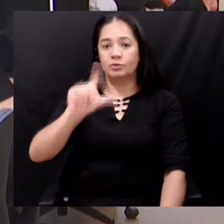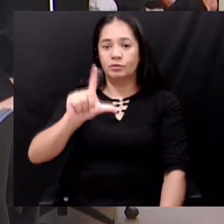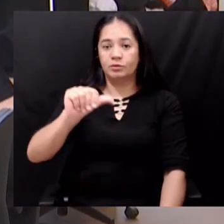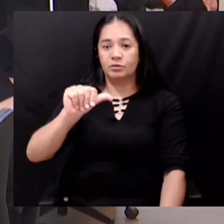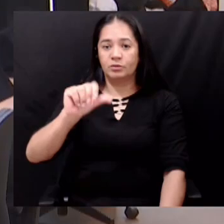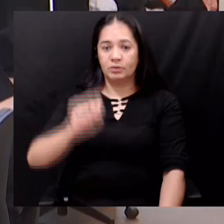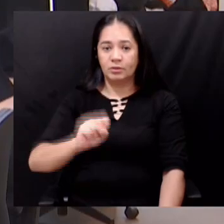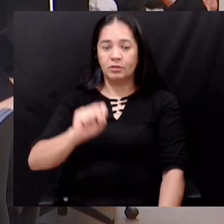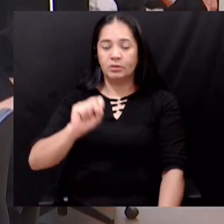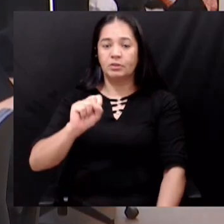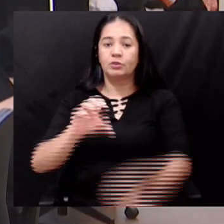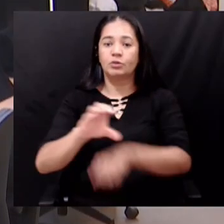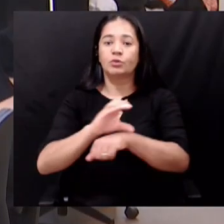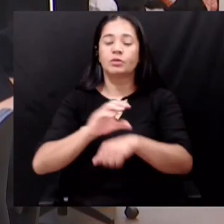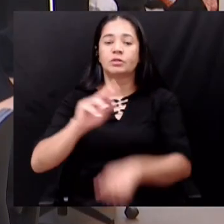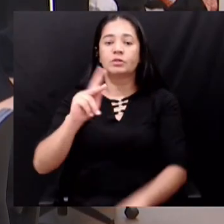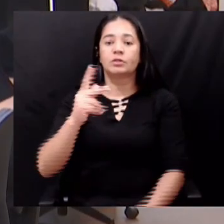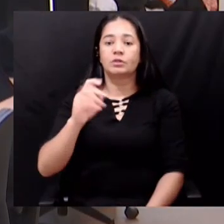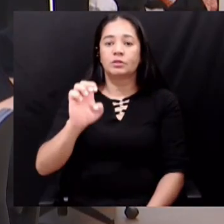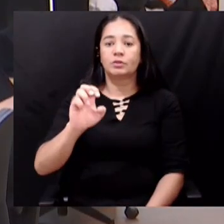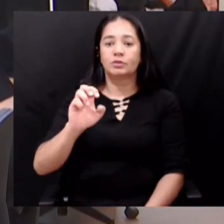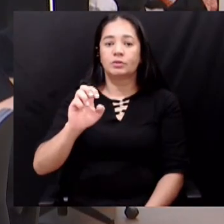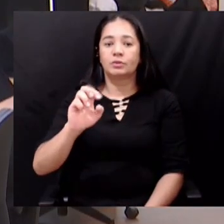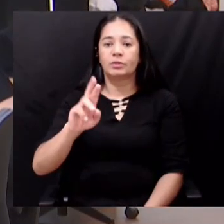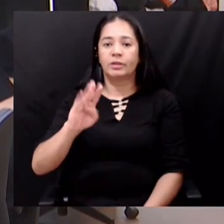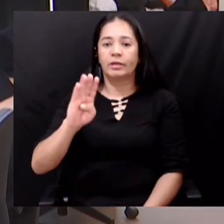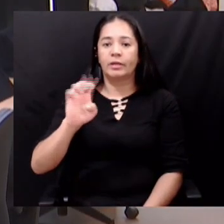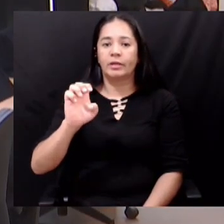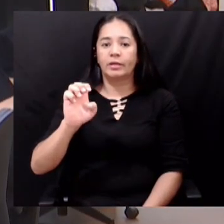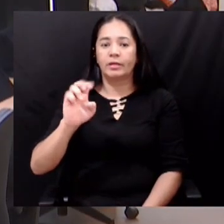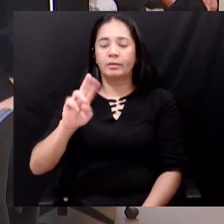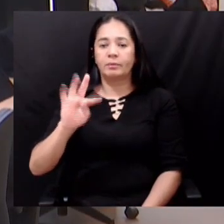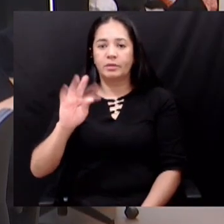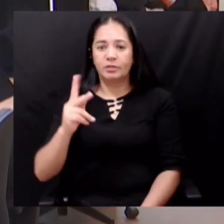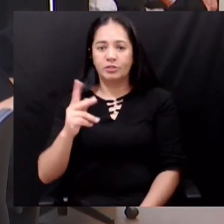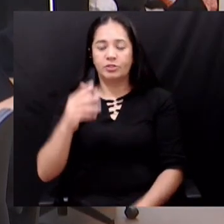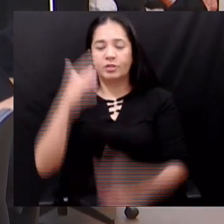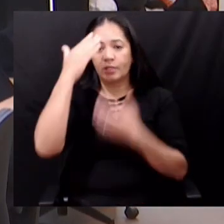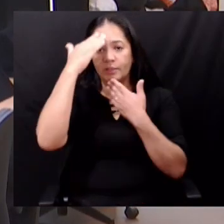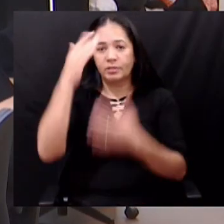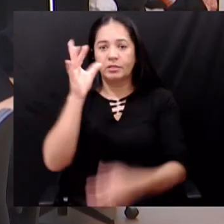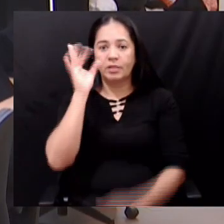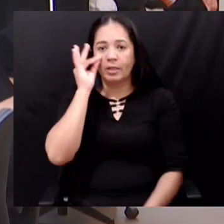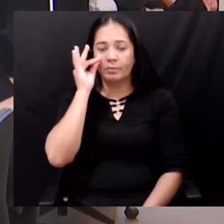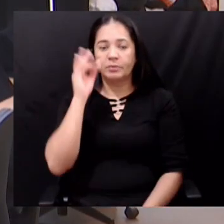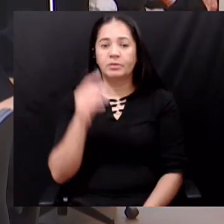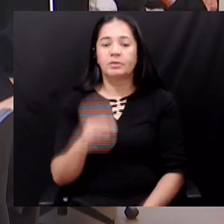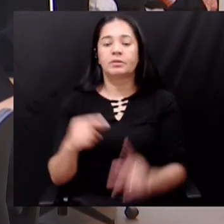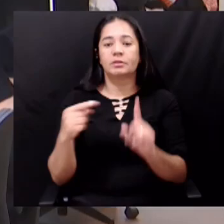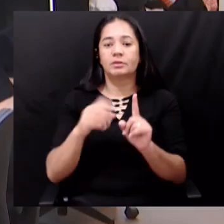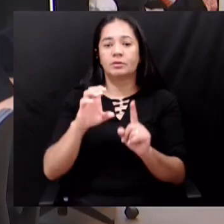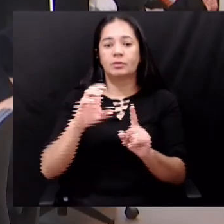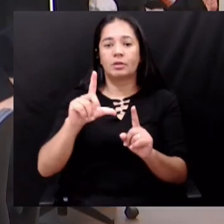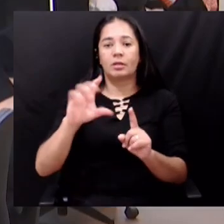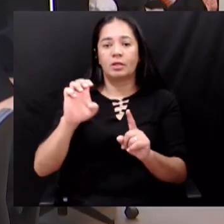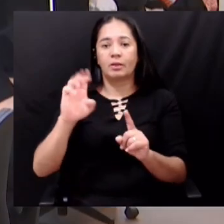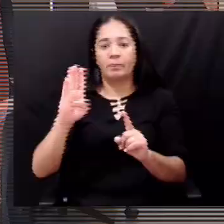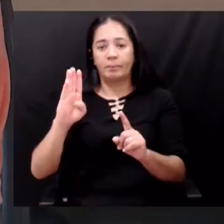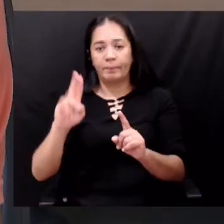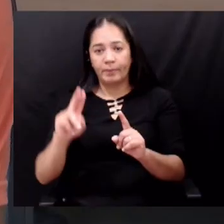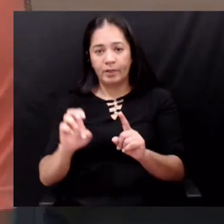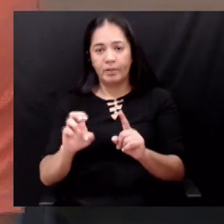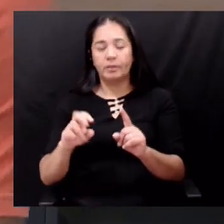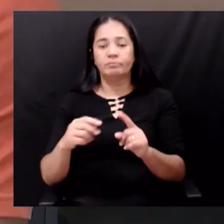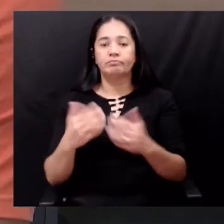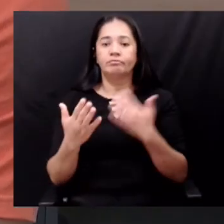de mais nada, já aproveitar para agradecer a presença do Kleber. Esse diálogo está